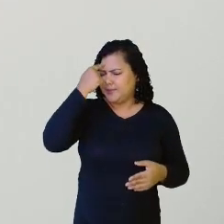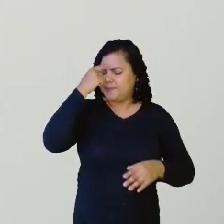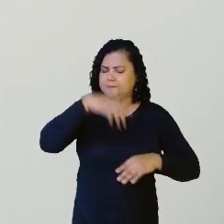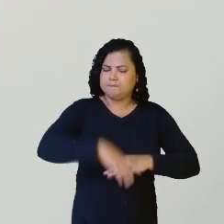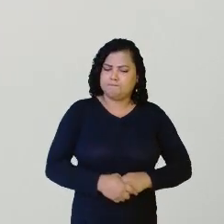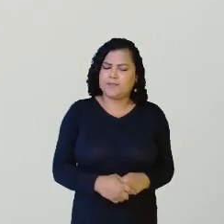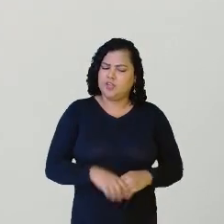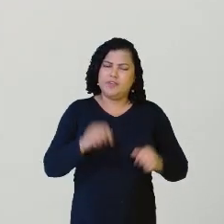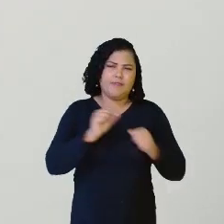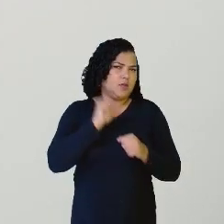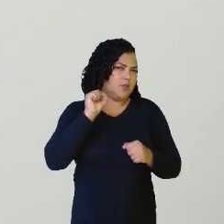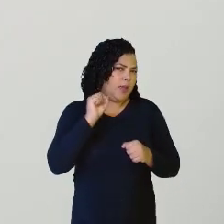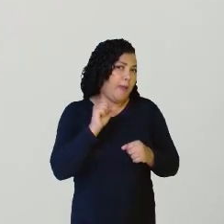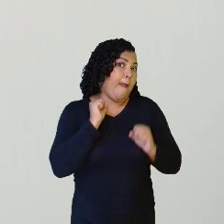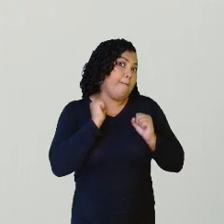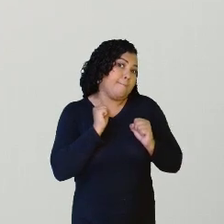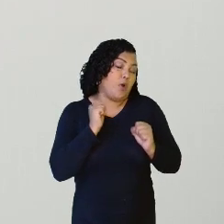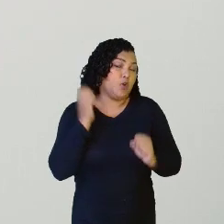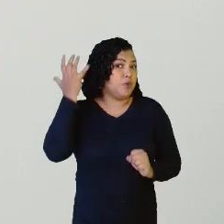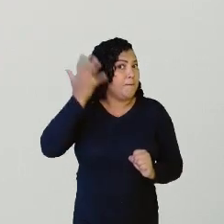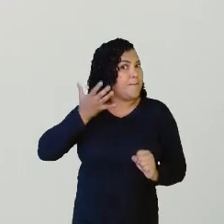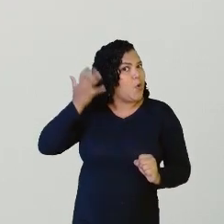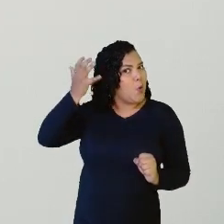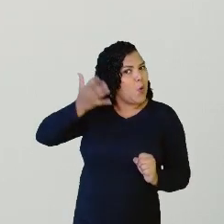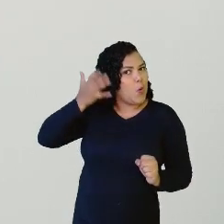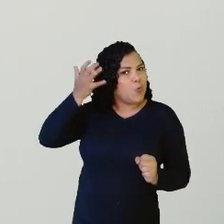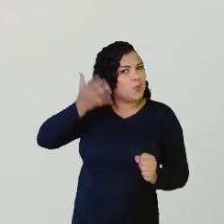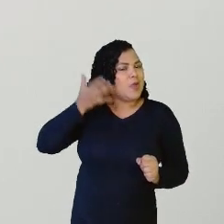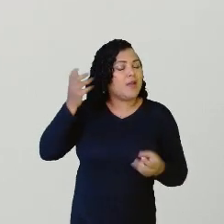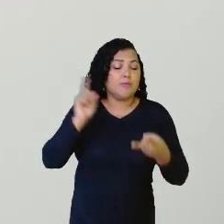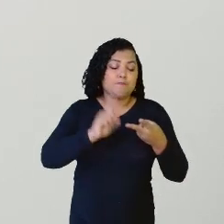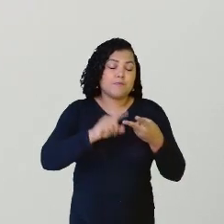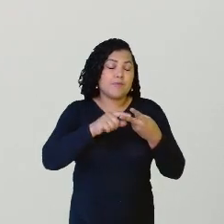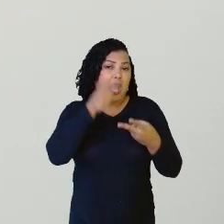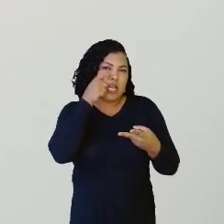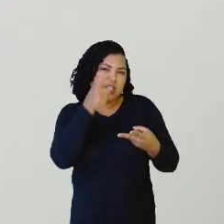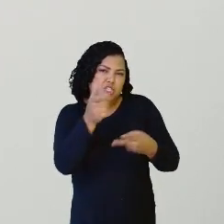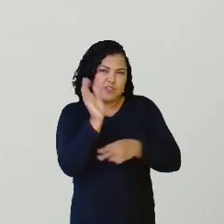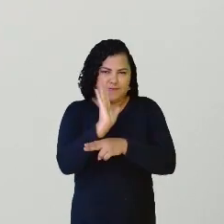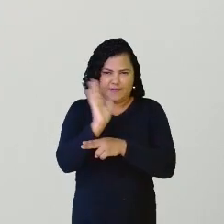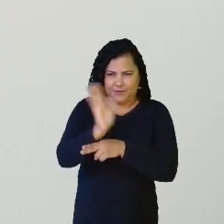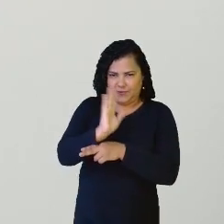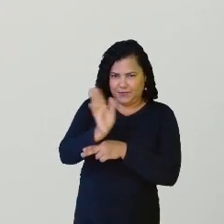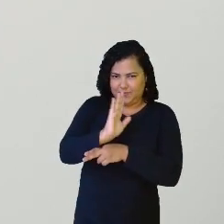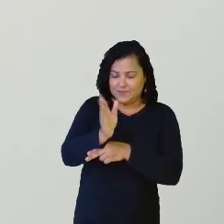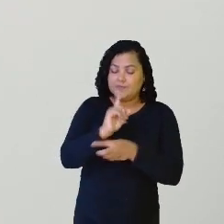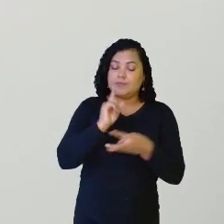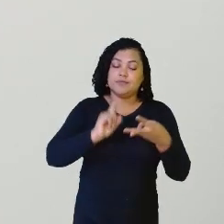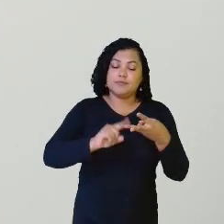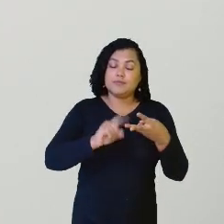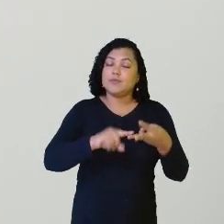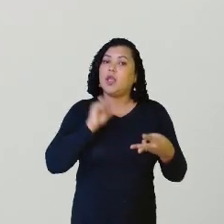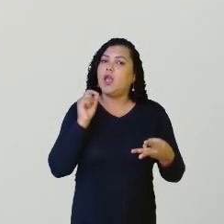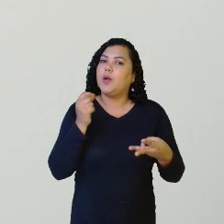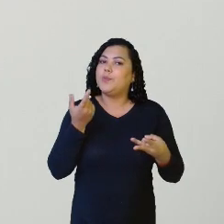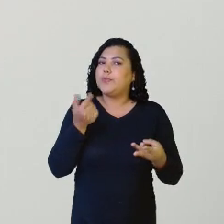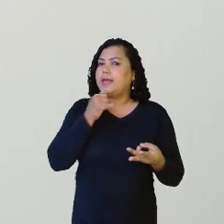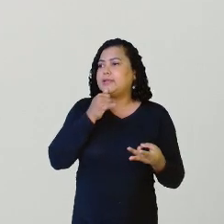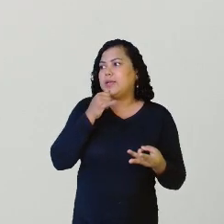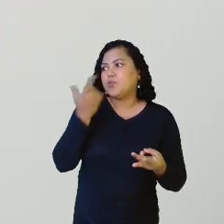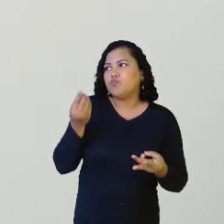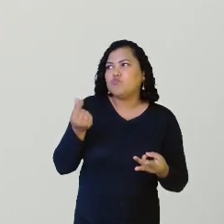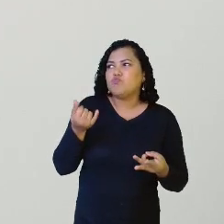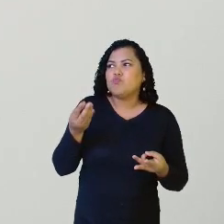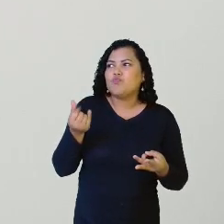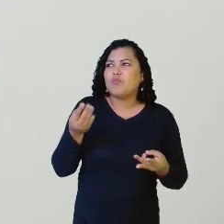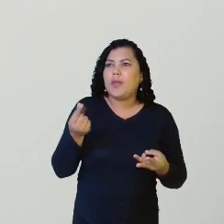a gente faz o quê? A gente pode ouvir uma música, a gente pode assistir a um filme, a gente pode combinar,